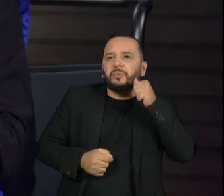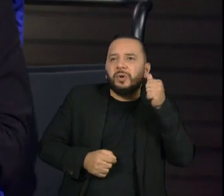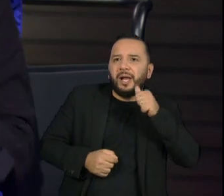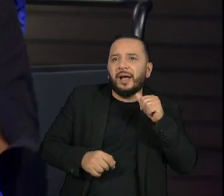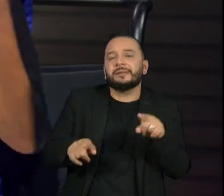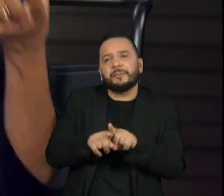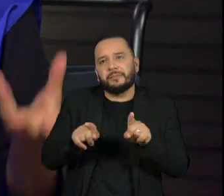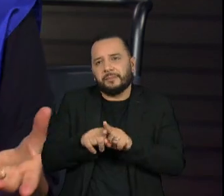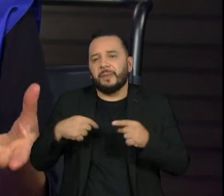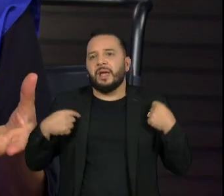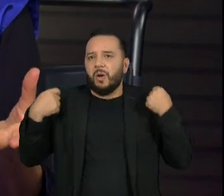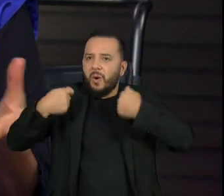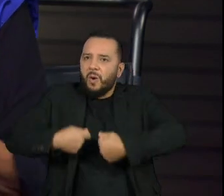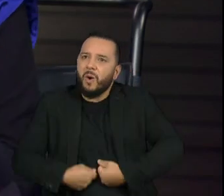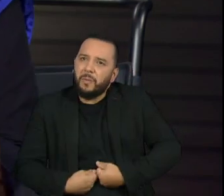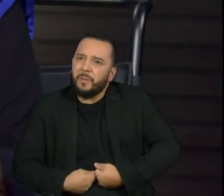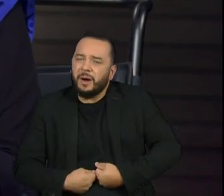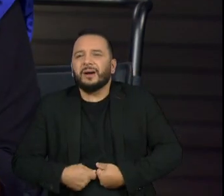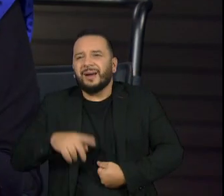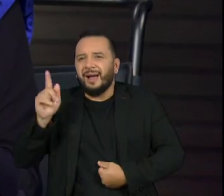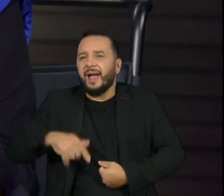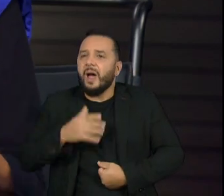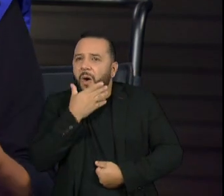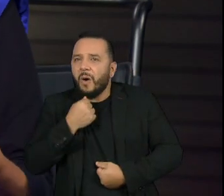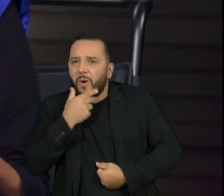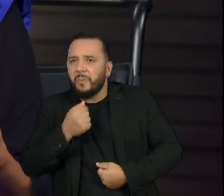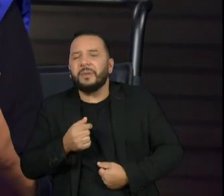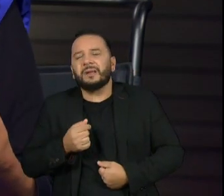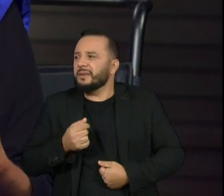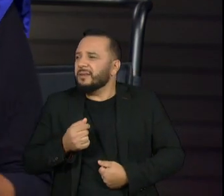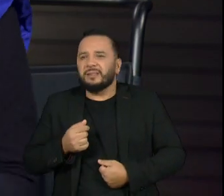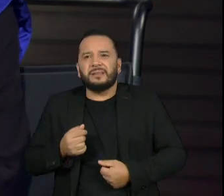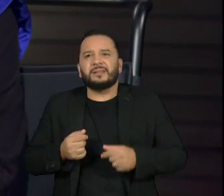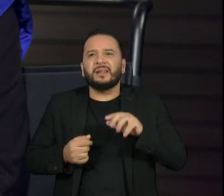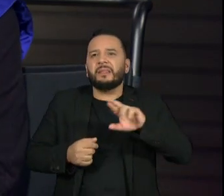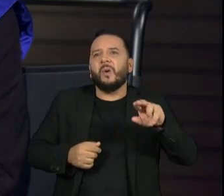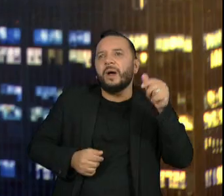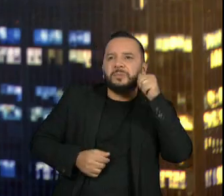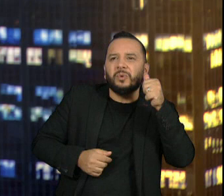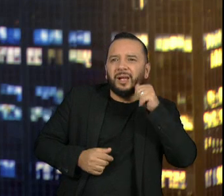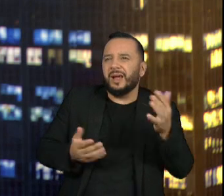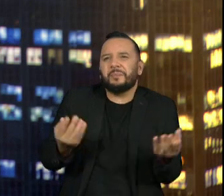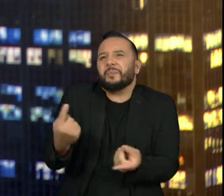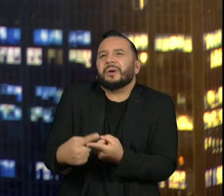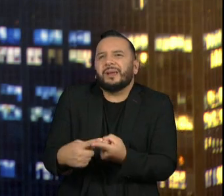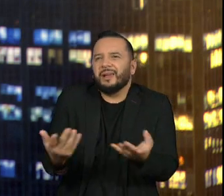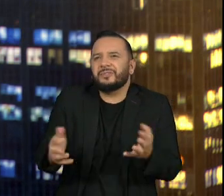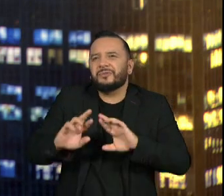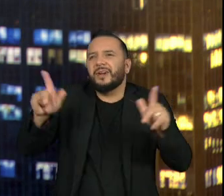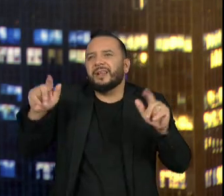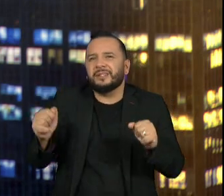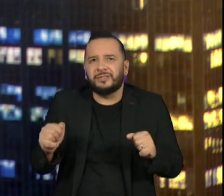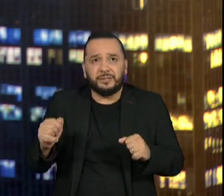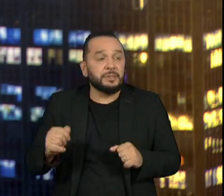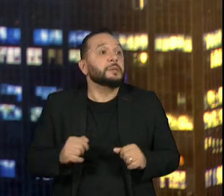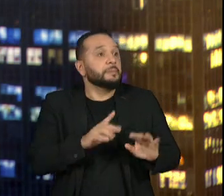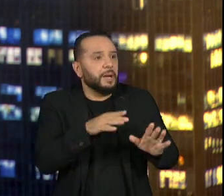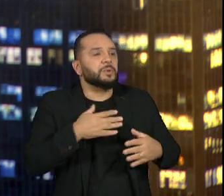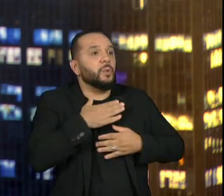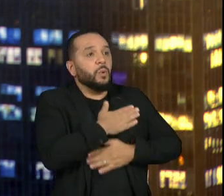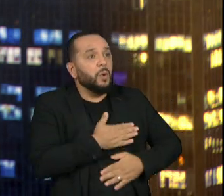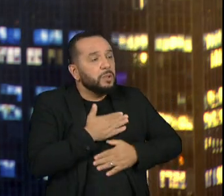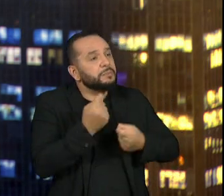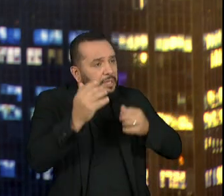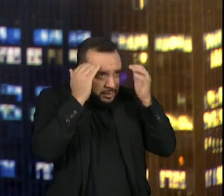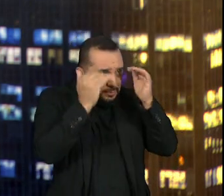ser feminino e não masculino? Que é uma questão que hoje se discute muito, né? É verdade. O gosto, então, deveria ser mais respeitado, de repente. Igual na questão